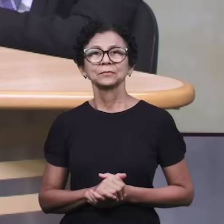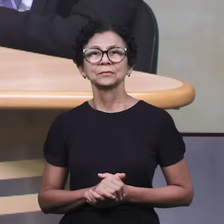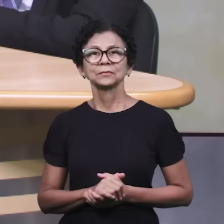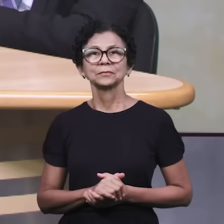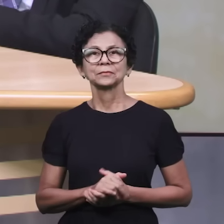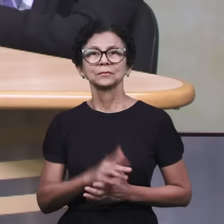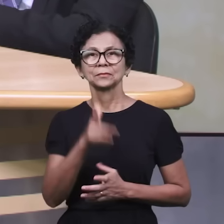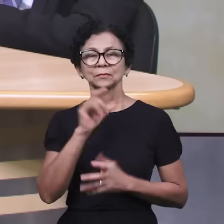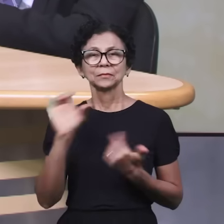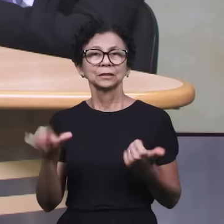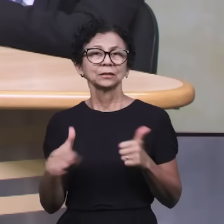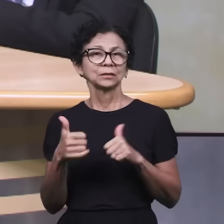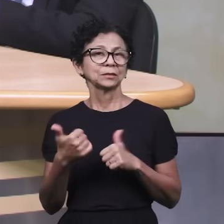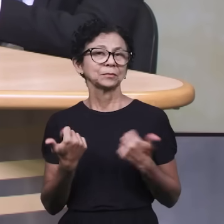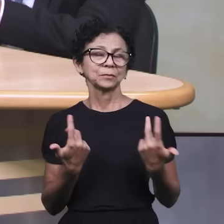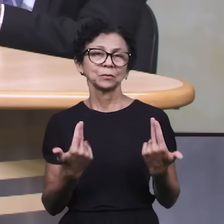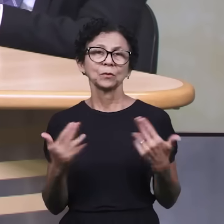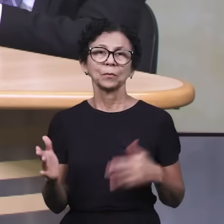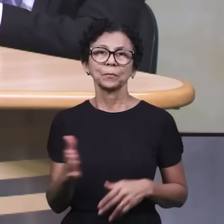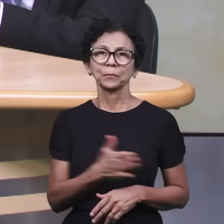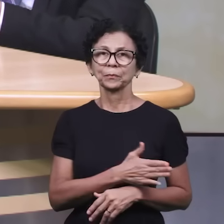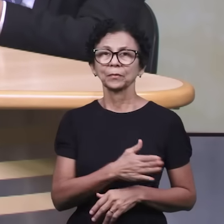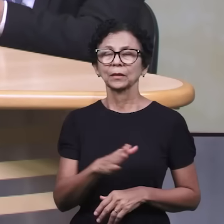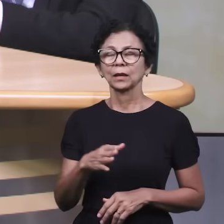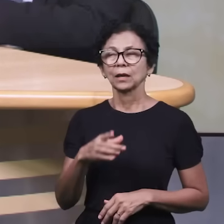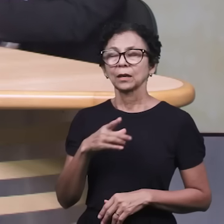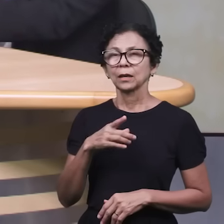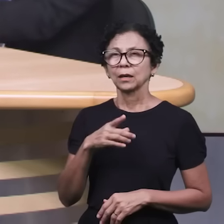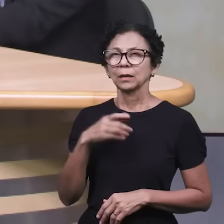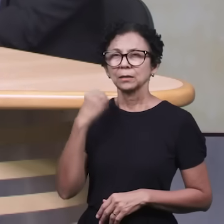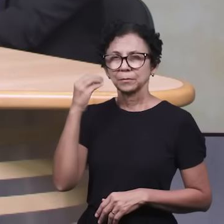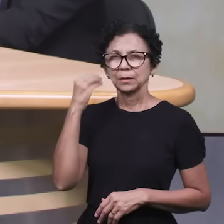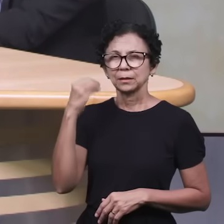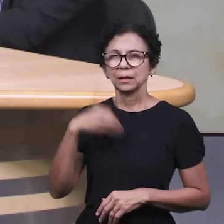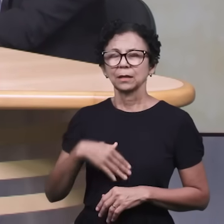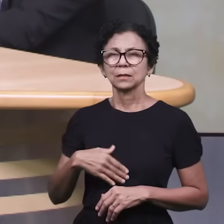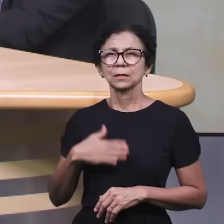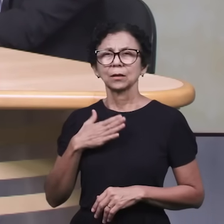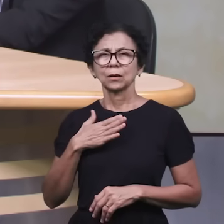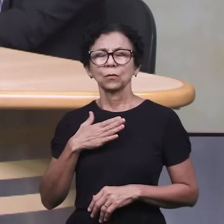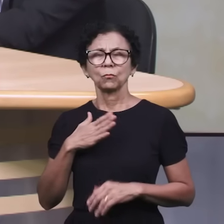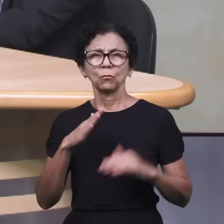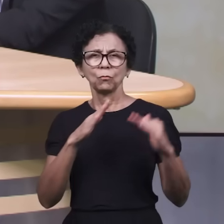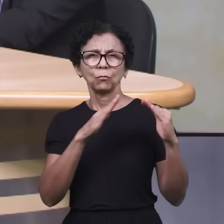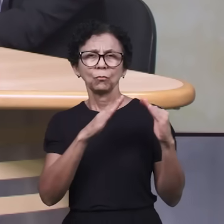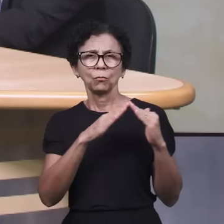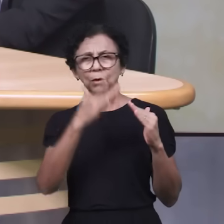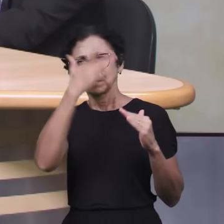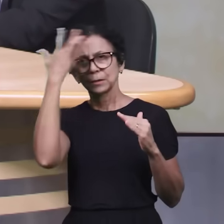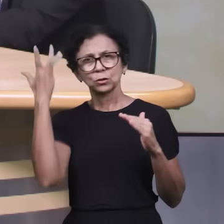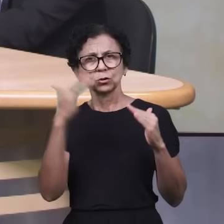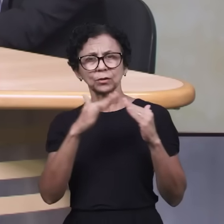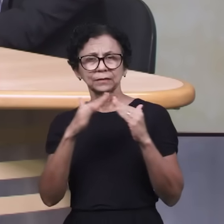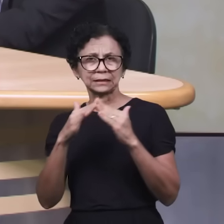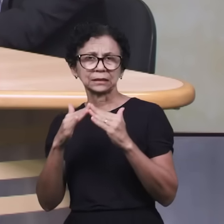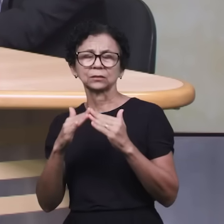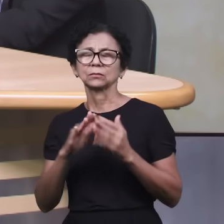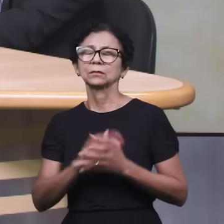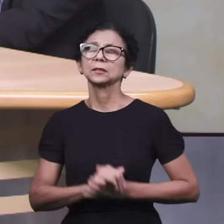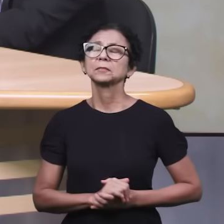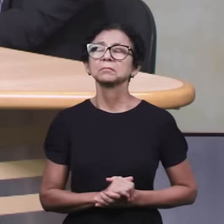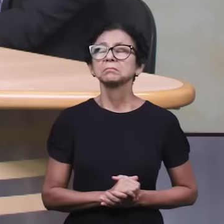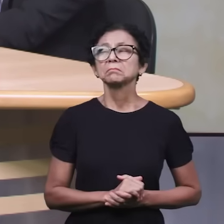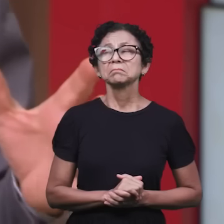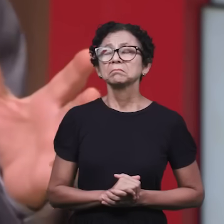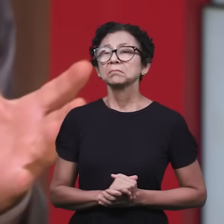mas houve um batismo na igreja e ele foi convidado por um familiar. E ele ficou assim, eu não sabia que existia isso, ele ficou maravilhado, que coisa